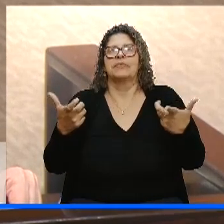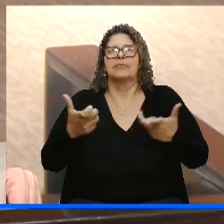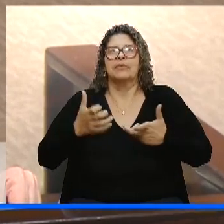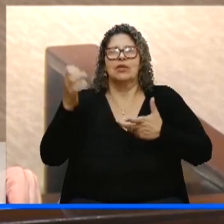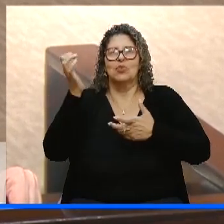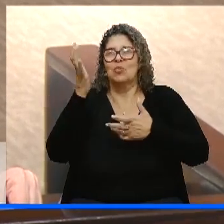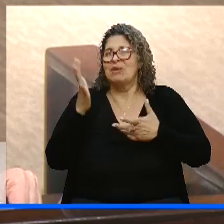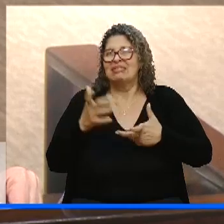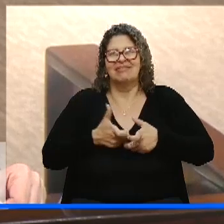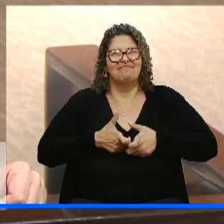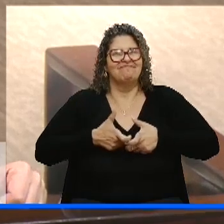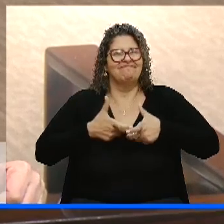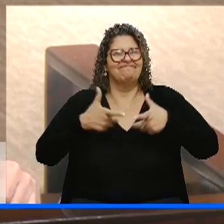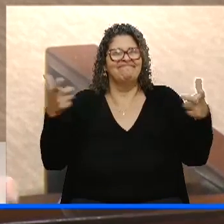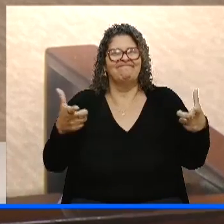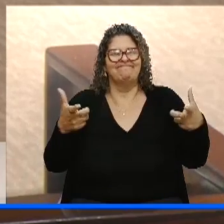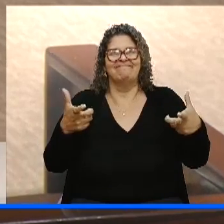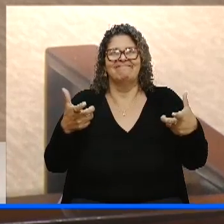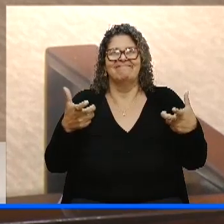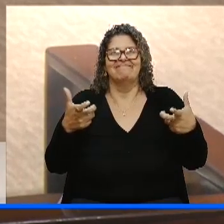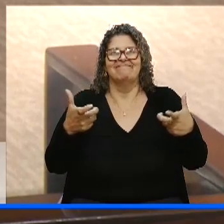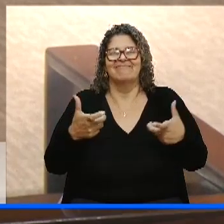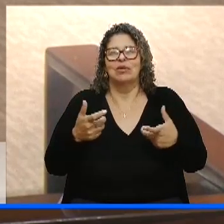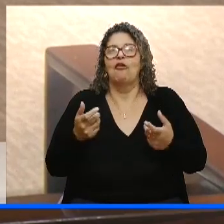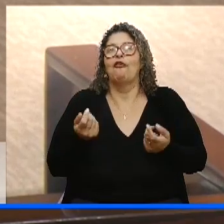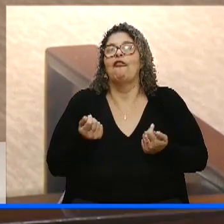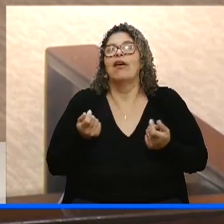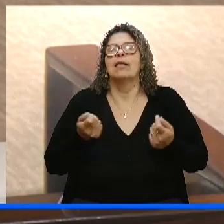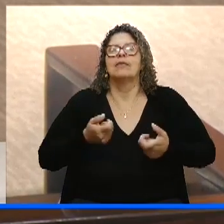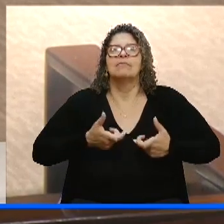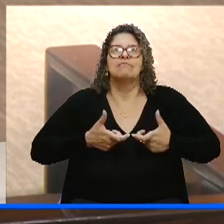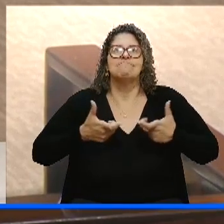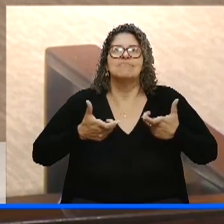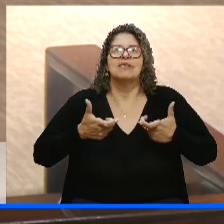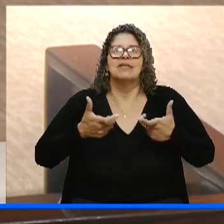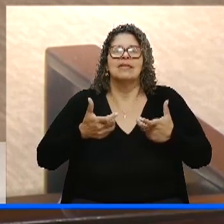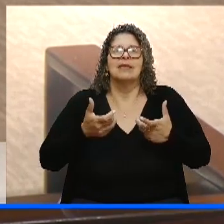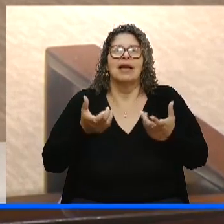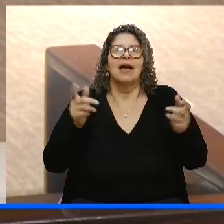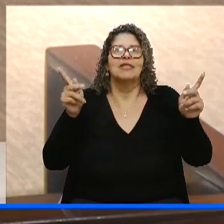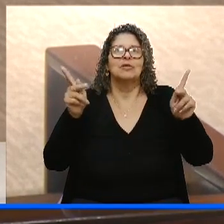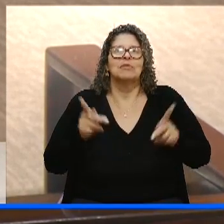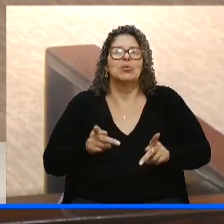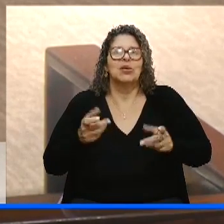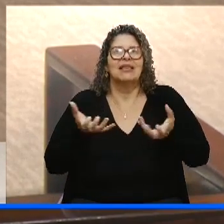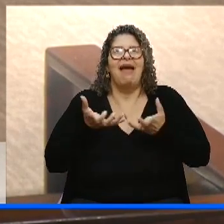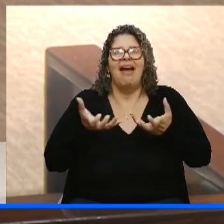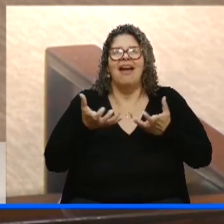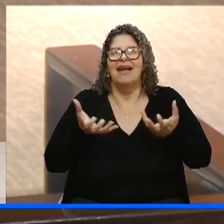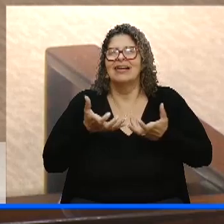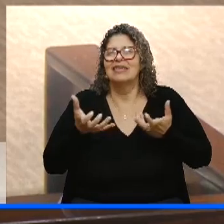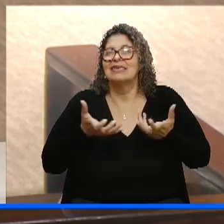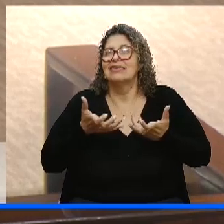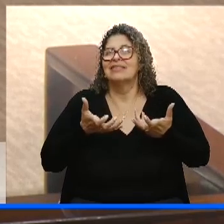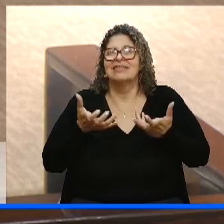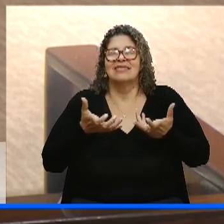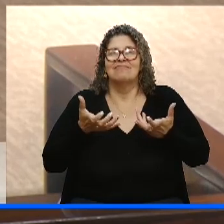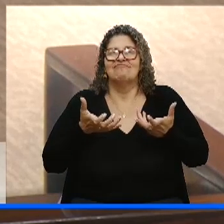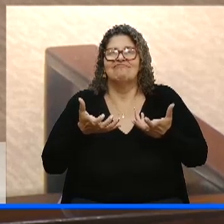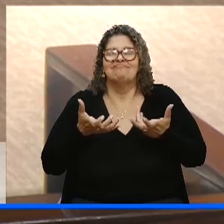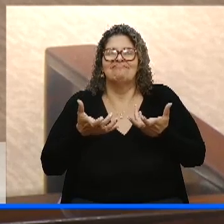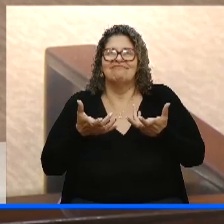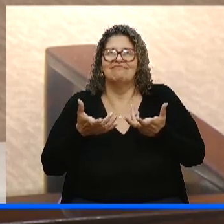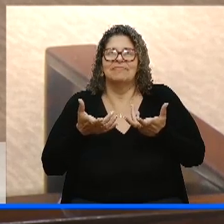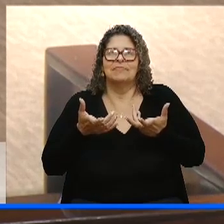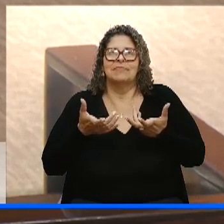economia e isso obviamente deve-se pela ânsia as minorias organizadas que não obstante tenham feito isso